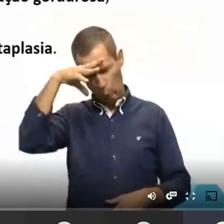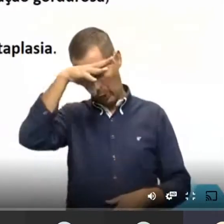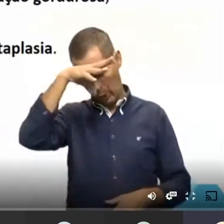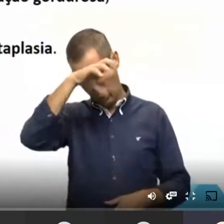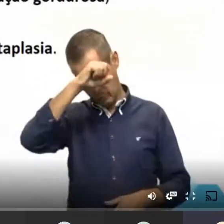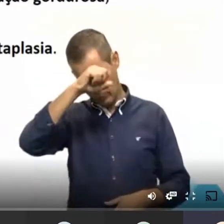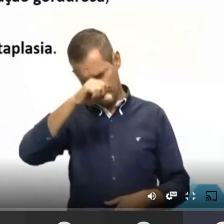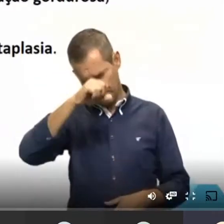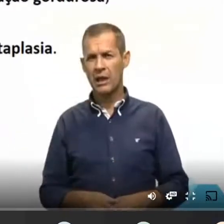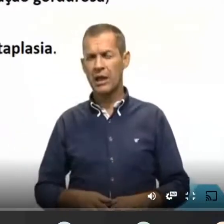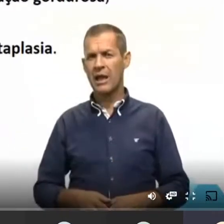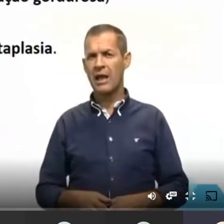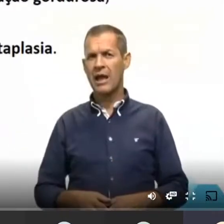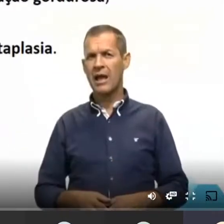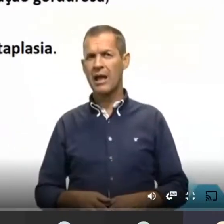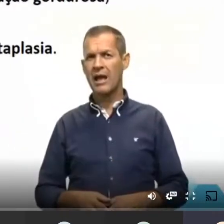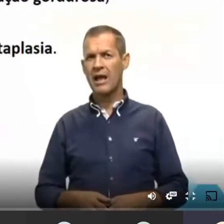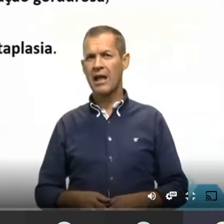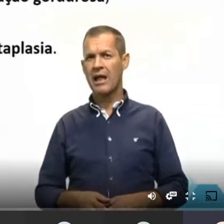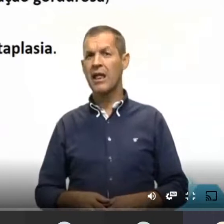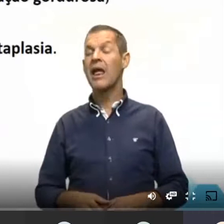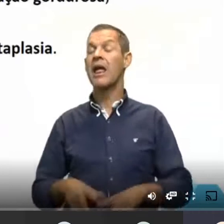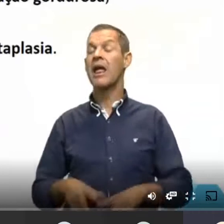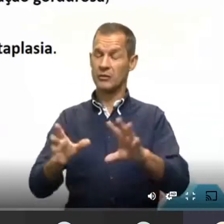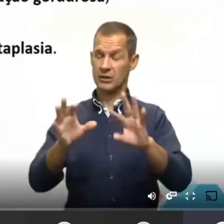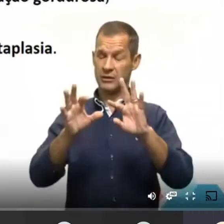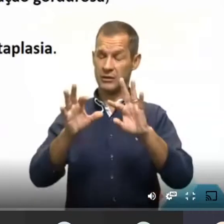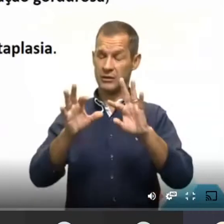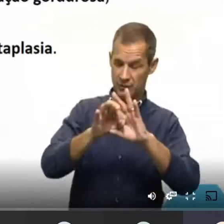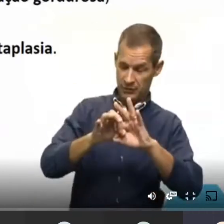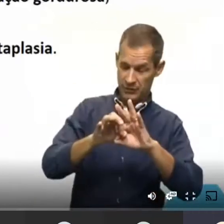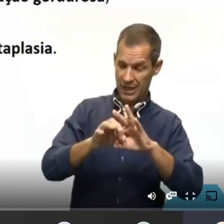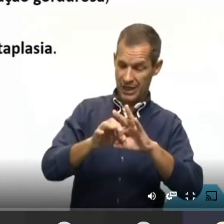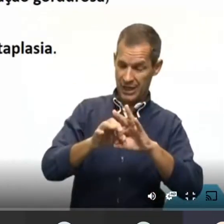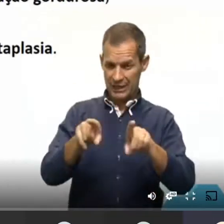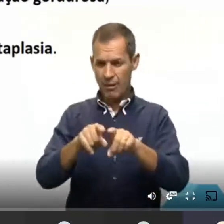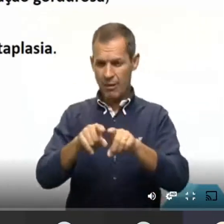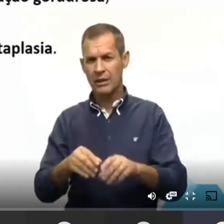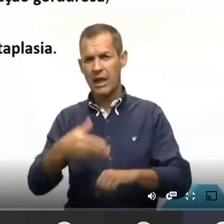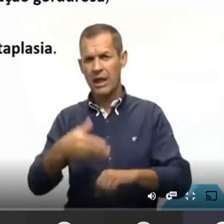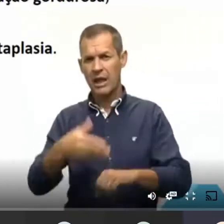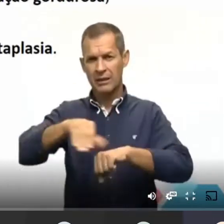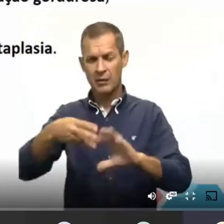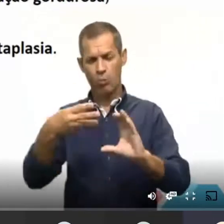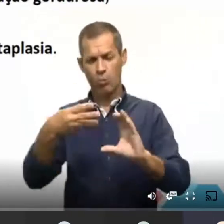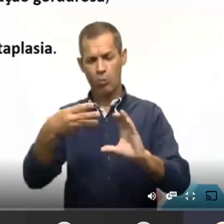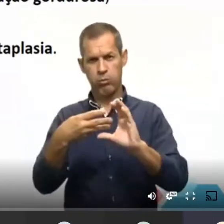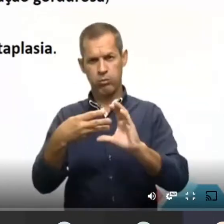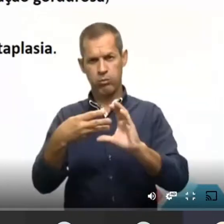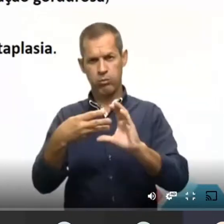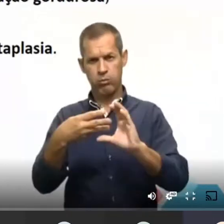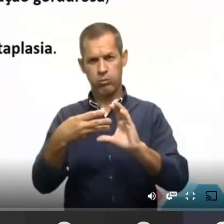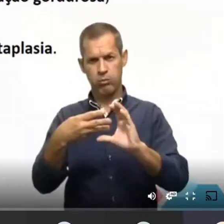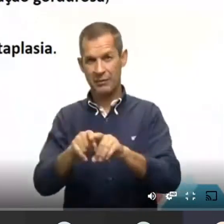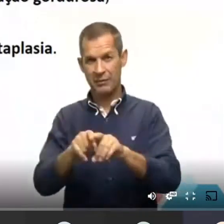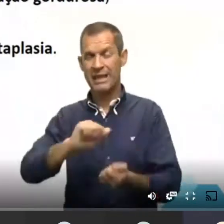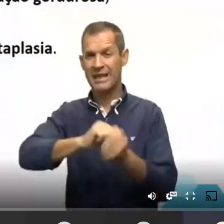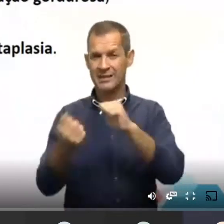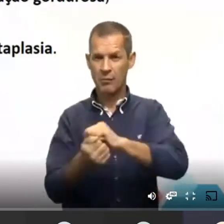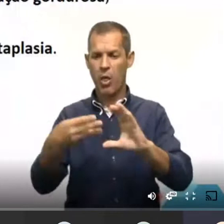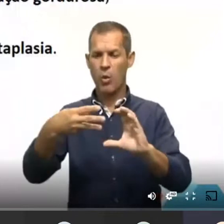compreendam os mecanismos envolvidos, né? Tanto nas lesões celulares quanto